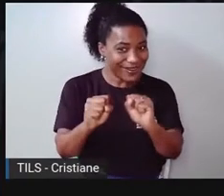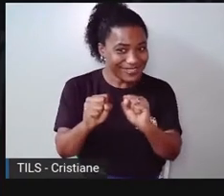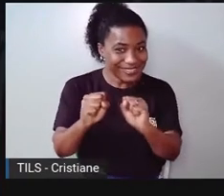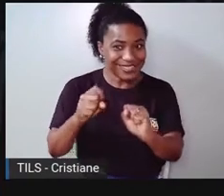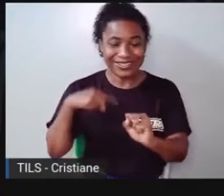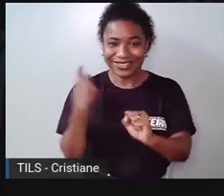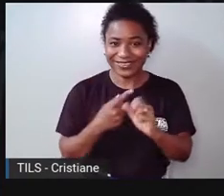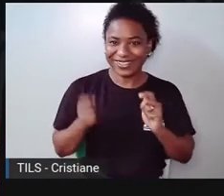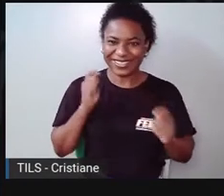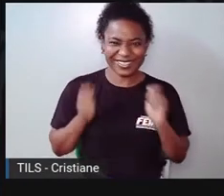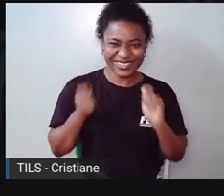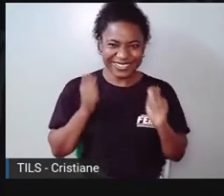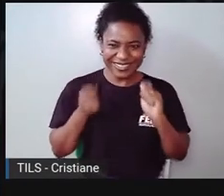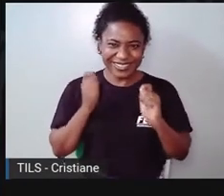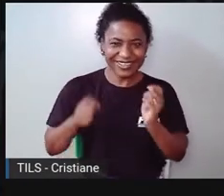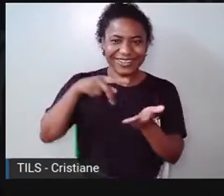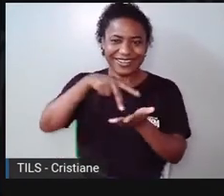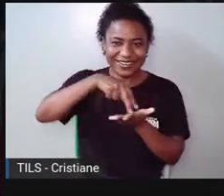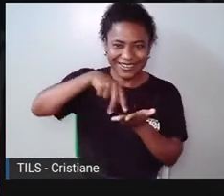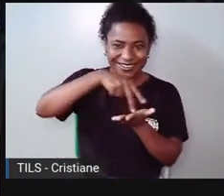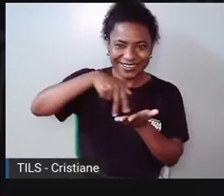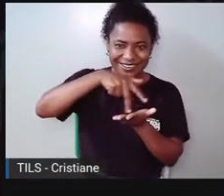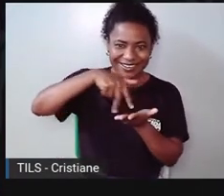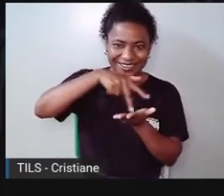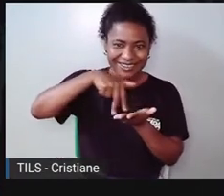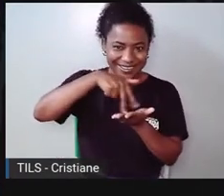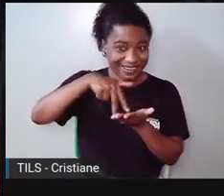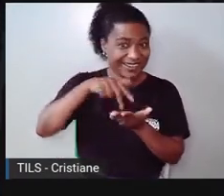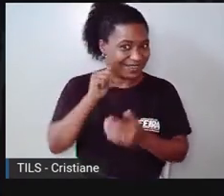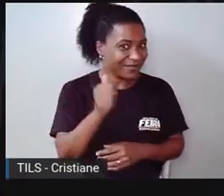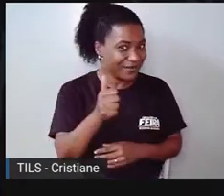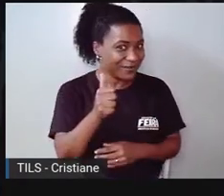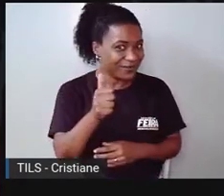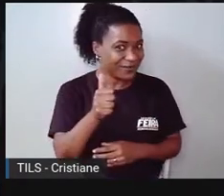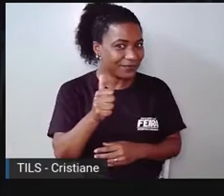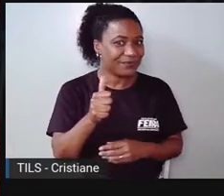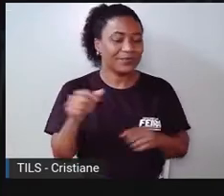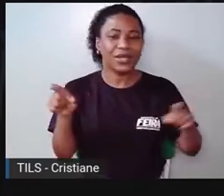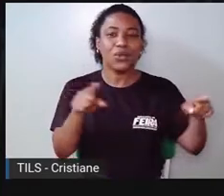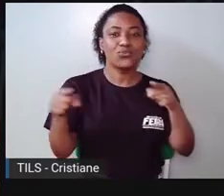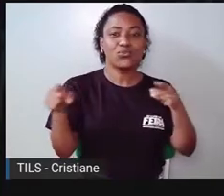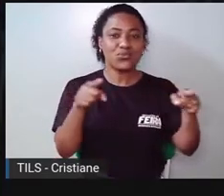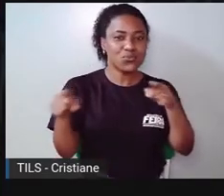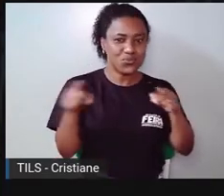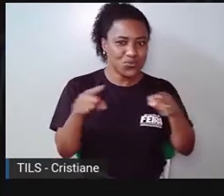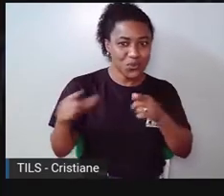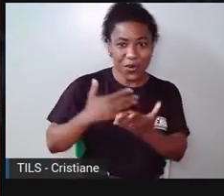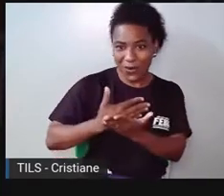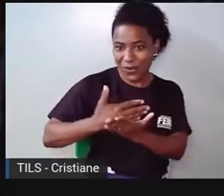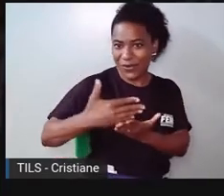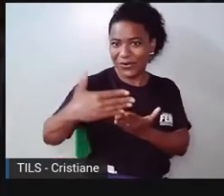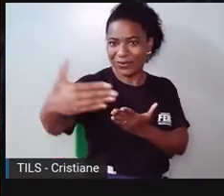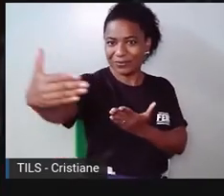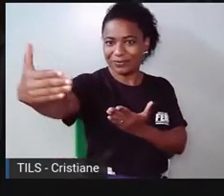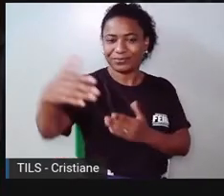braile do Trelelé. Vamos lá? Vamos! Solta o som, DJ!